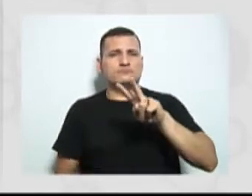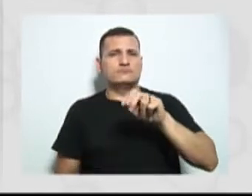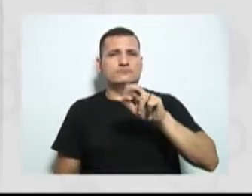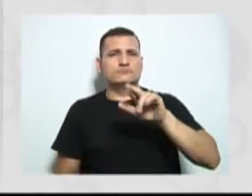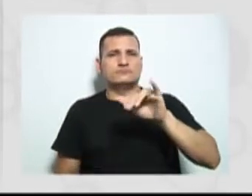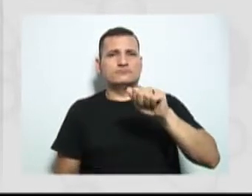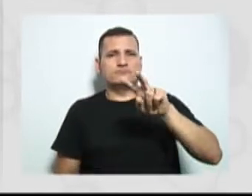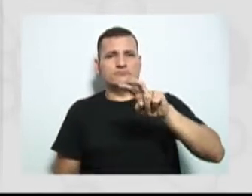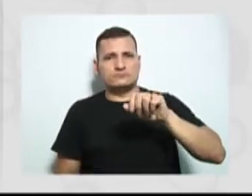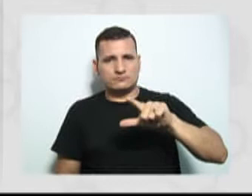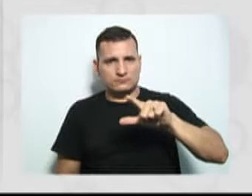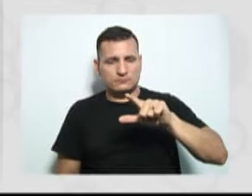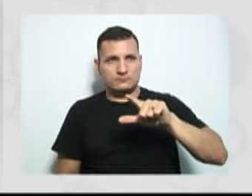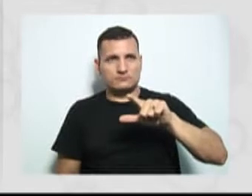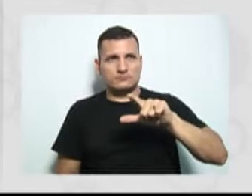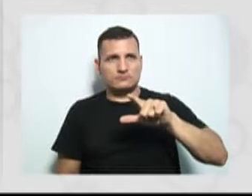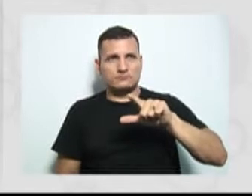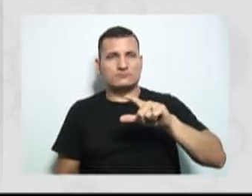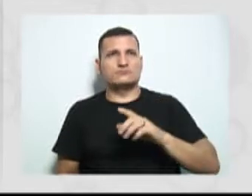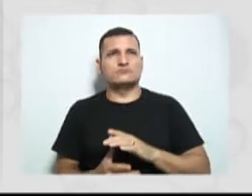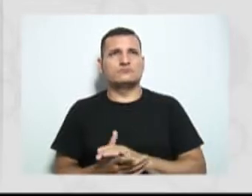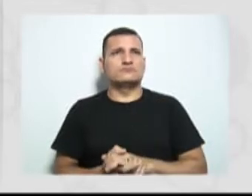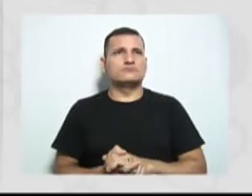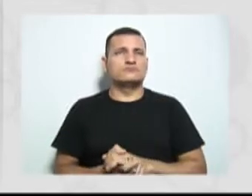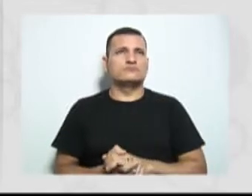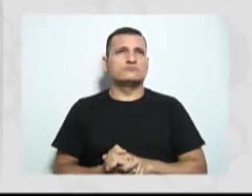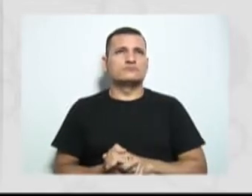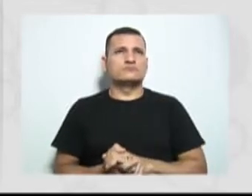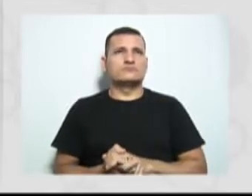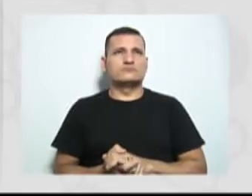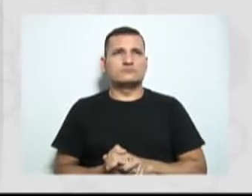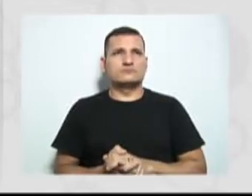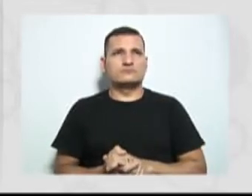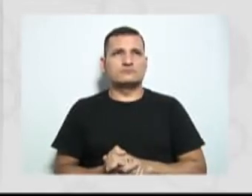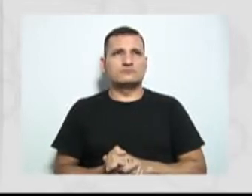diz, certo? Sistema de custeio variável.